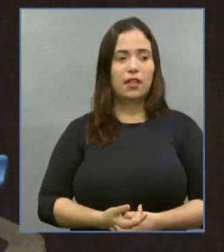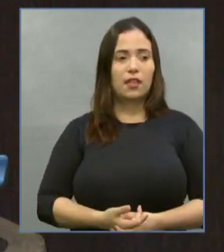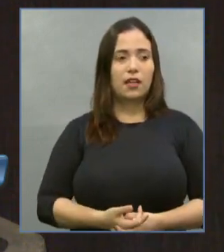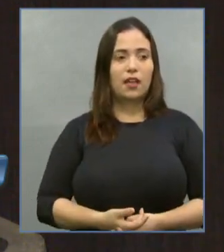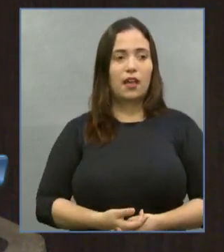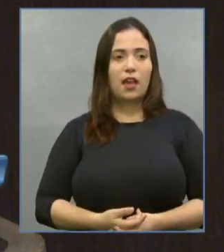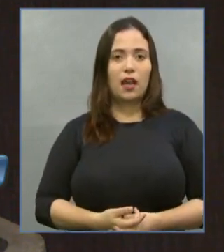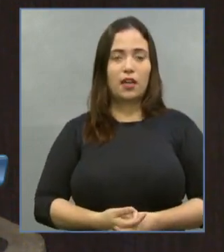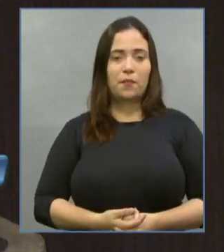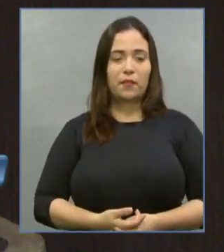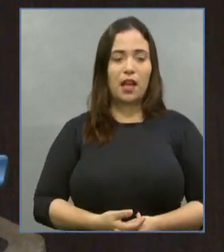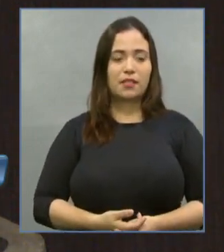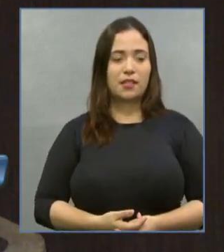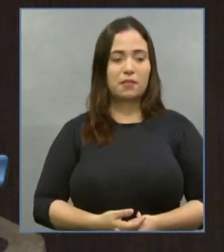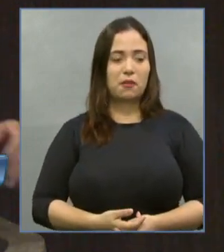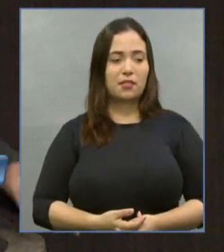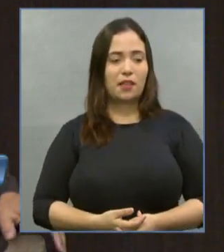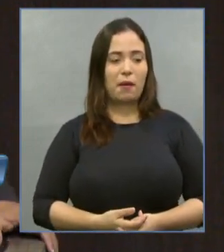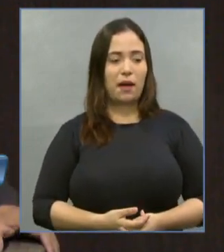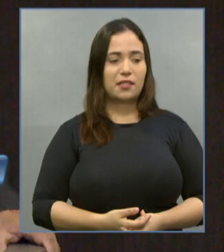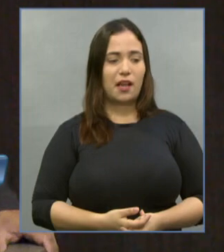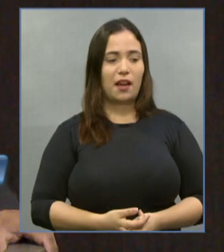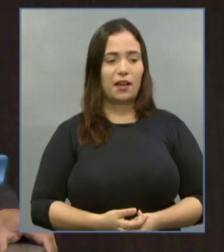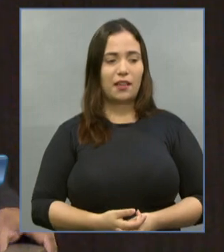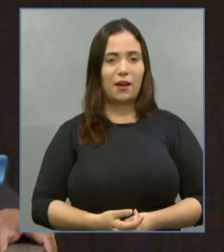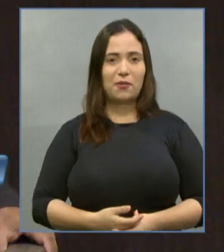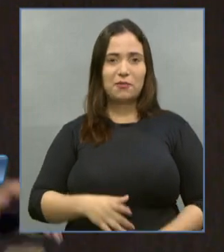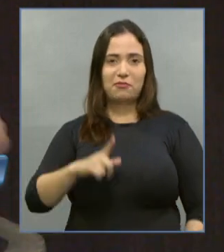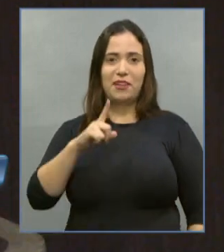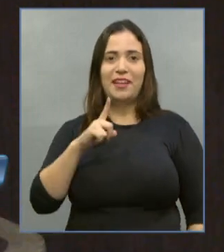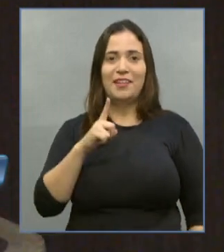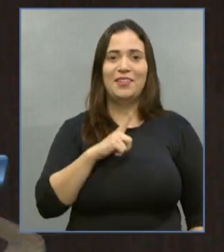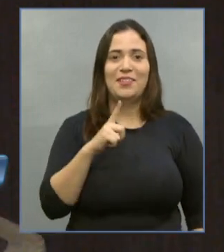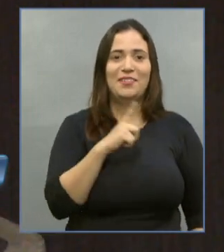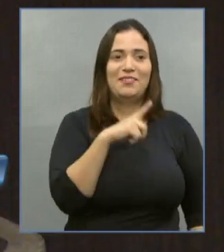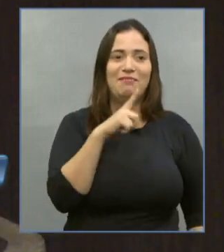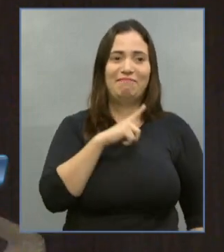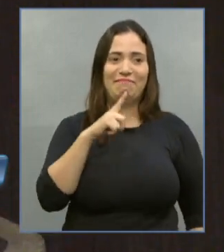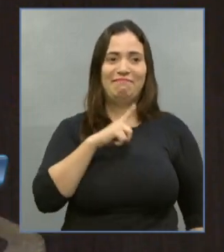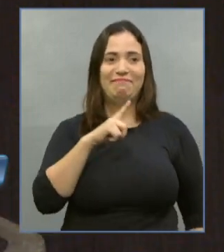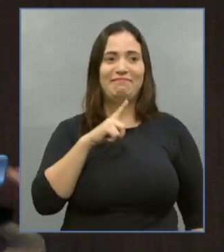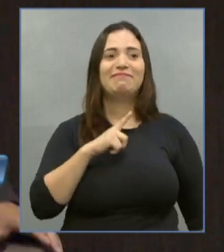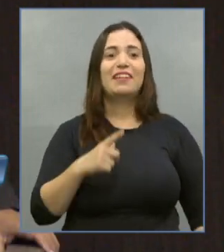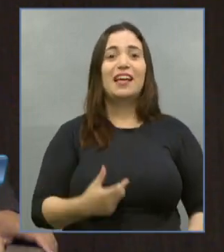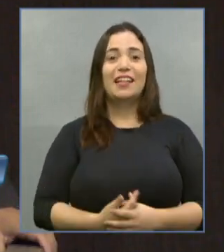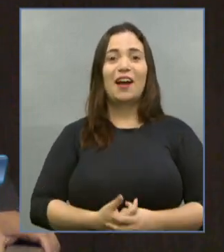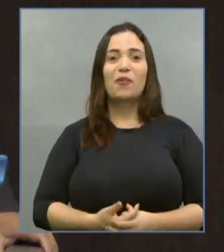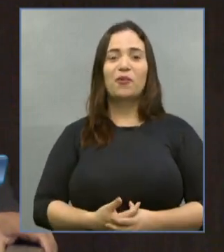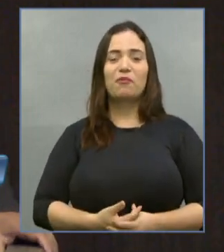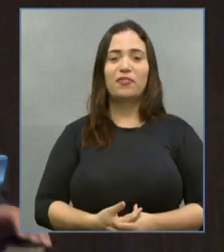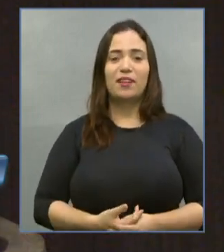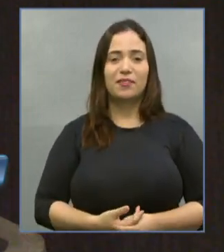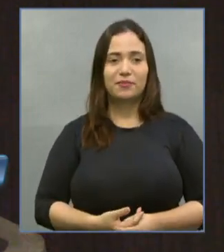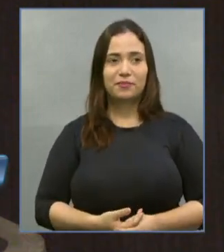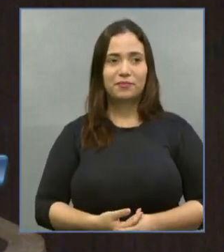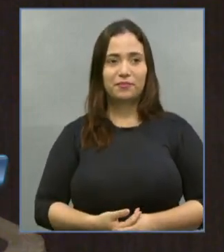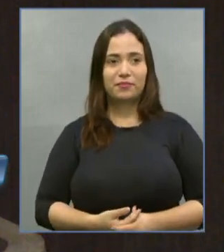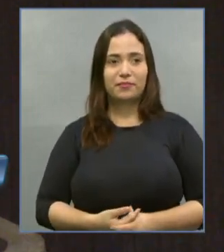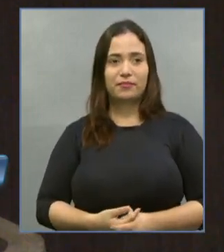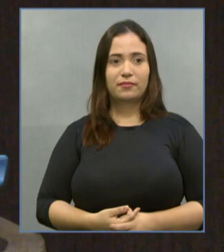à Secretaria de Saúde do Estado. Quem acompanha nosso mandato sabe que, de todos os cantos do